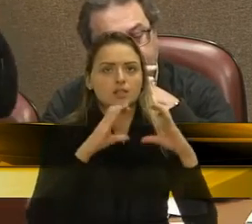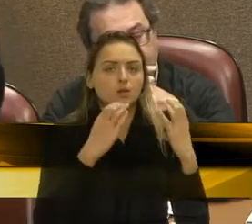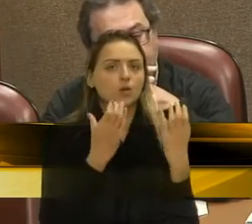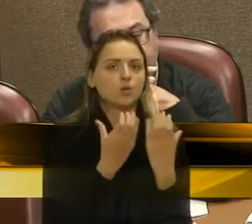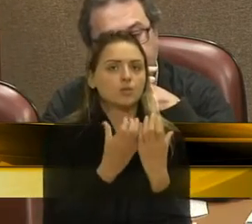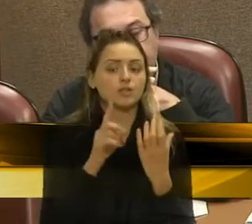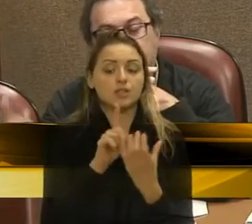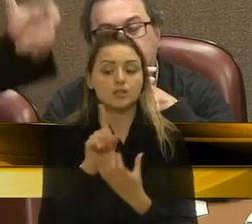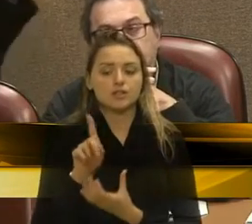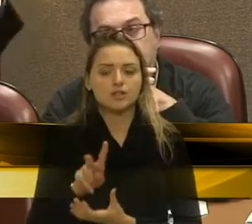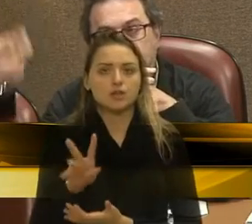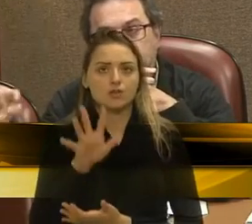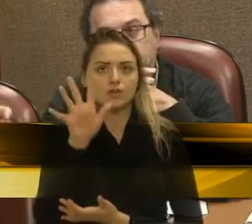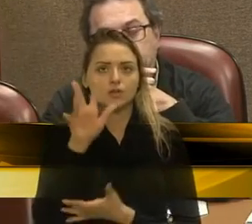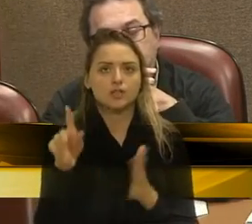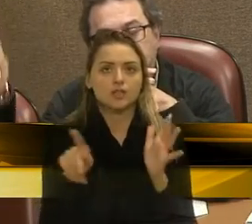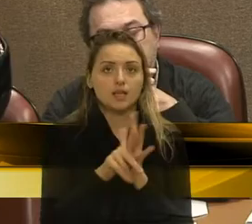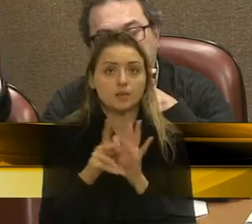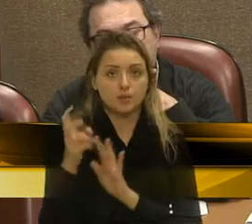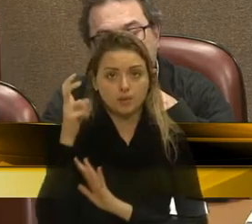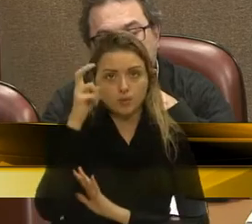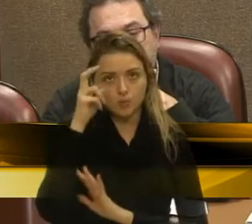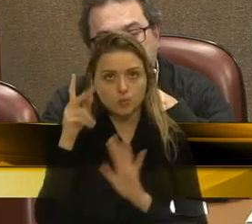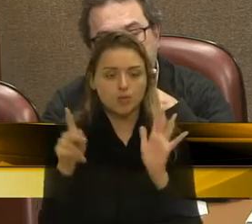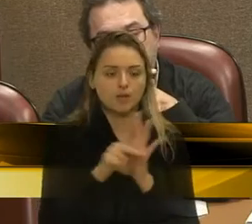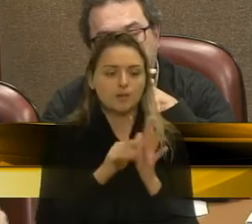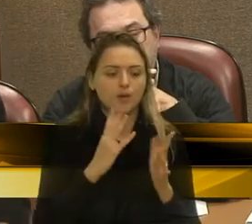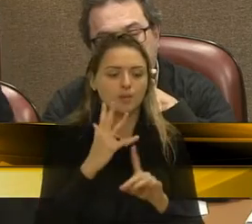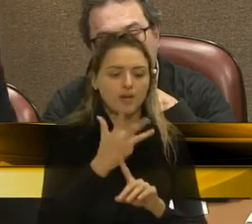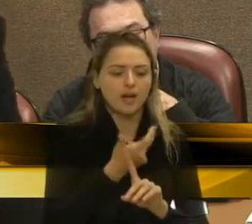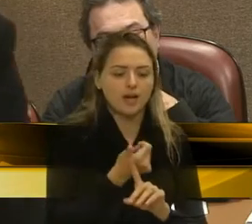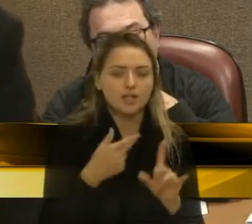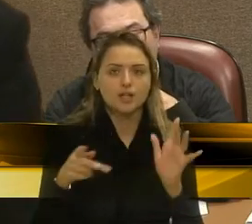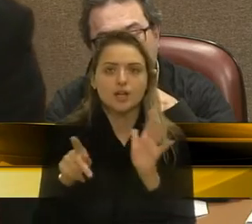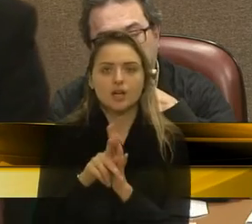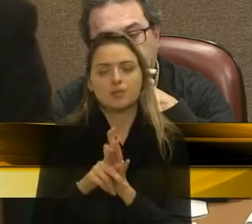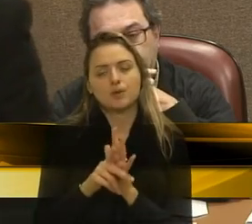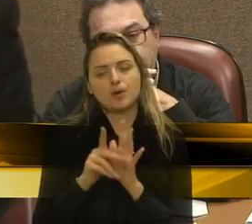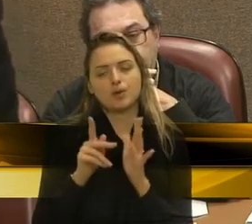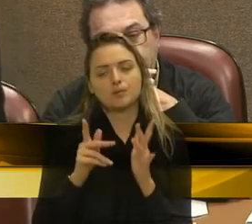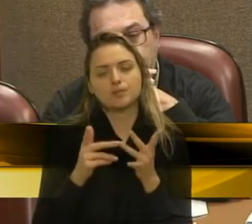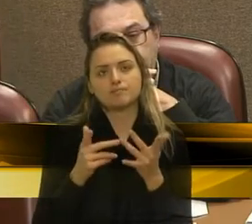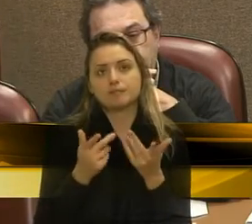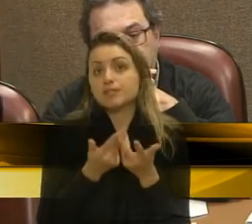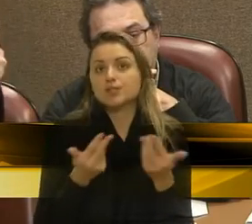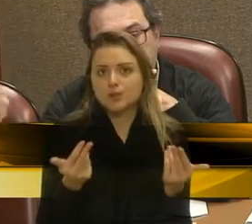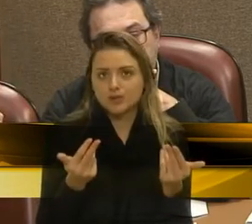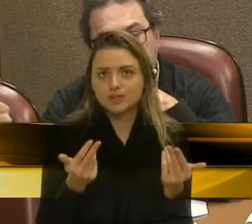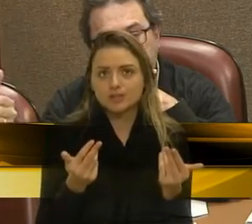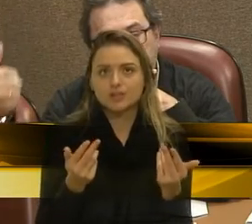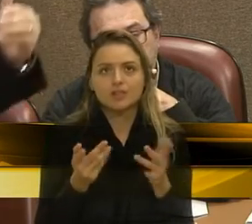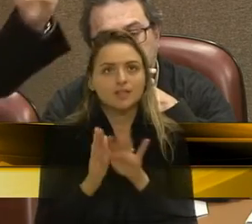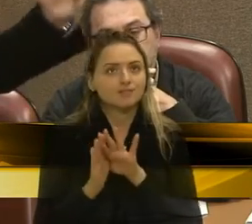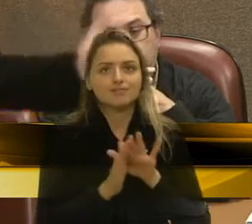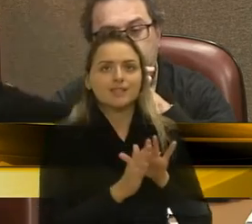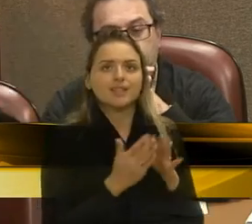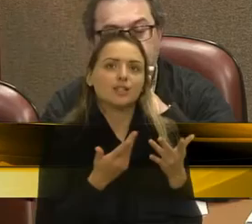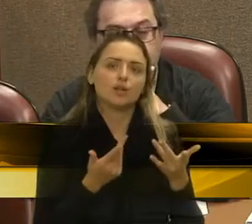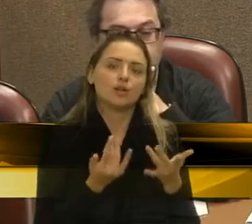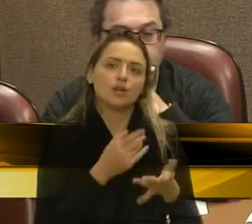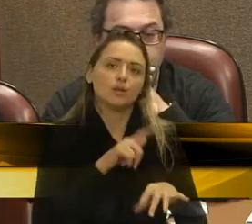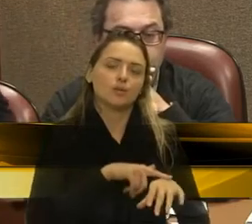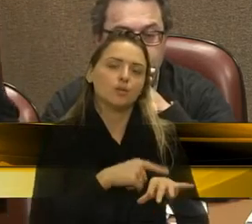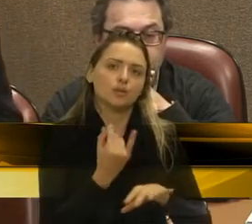não valoriza a sua cultura, a sua arte, a sua história, com certeza deixa de lado momentos importantes